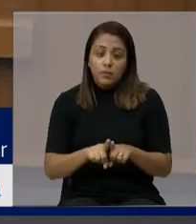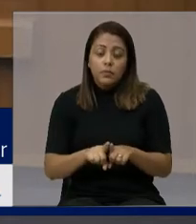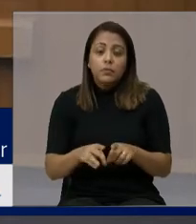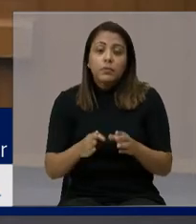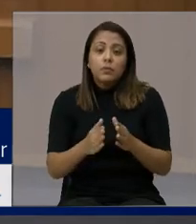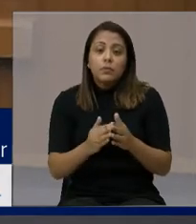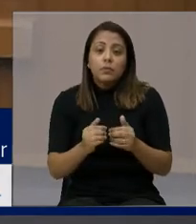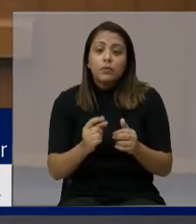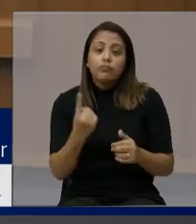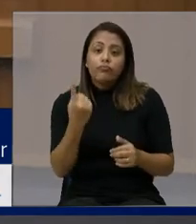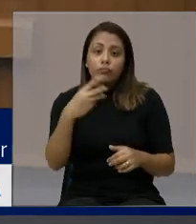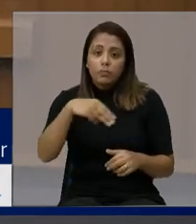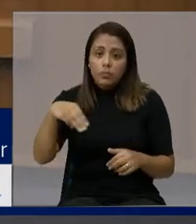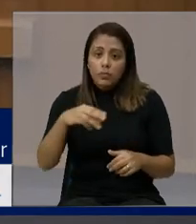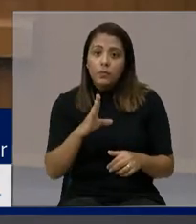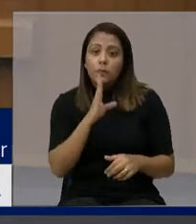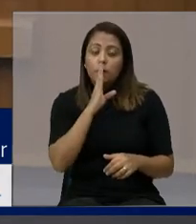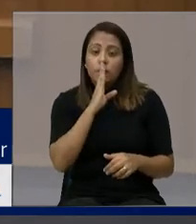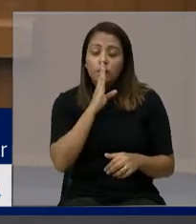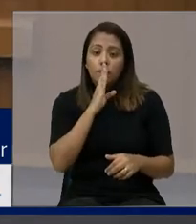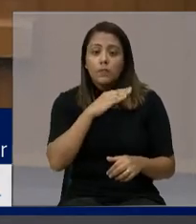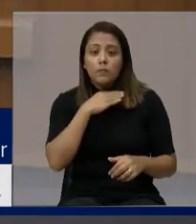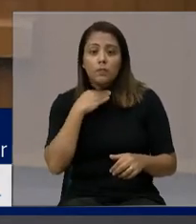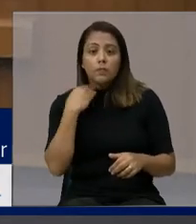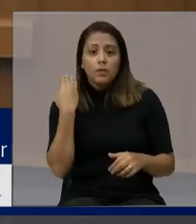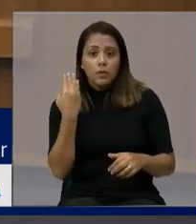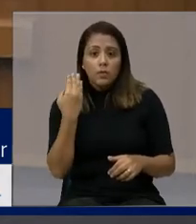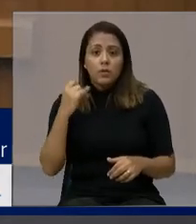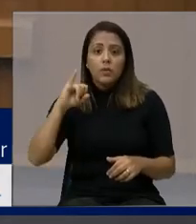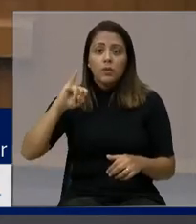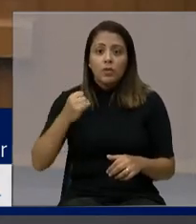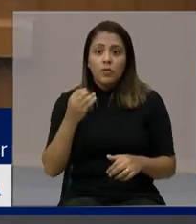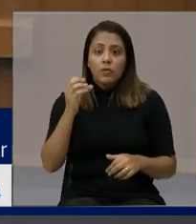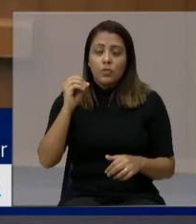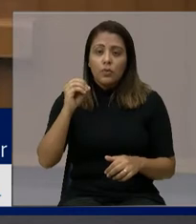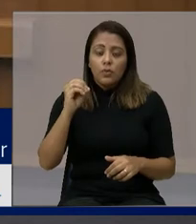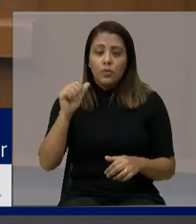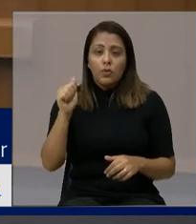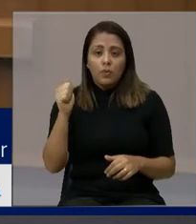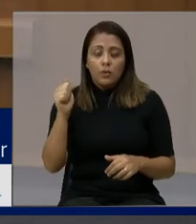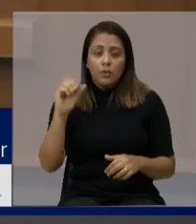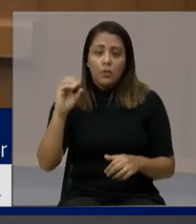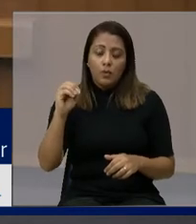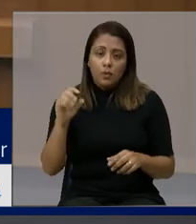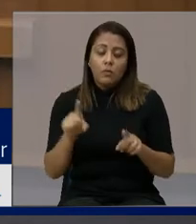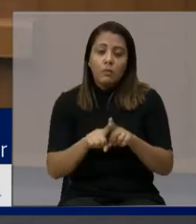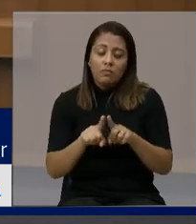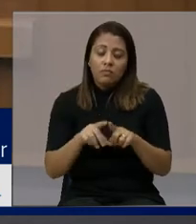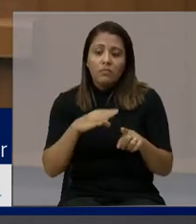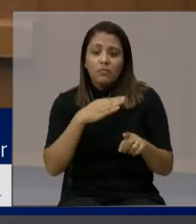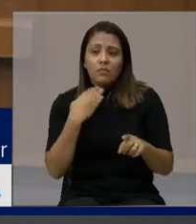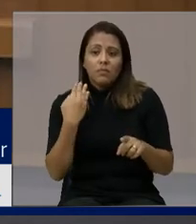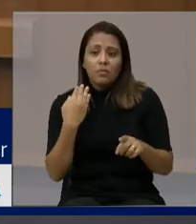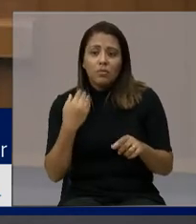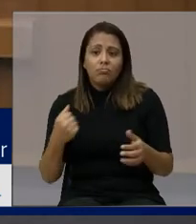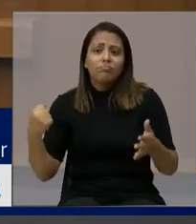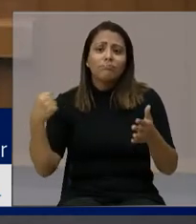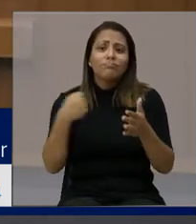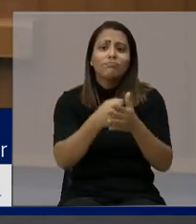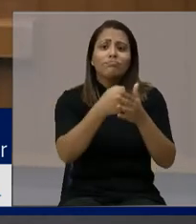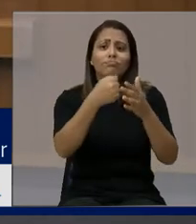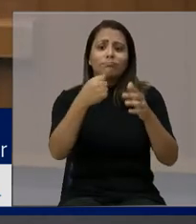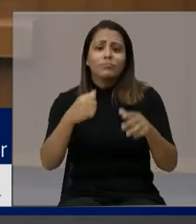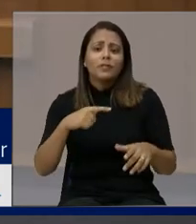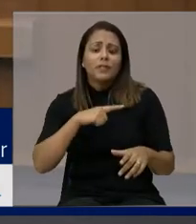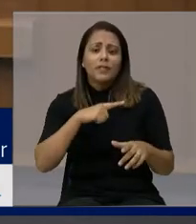jovem João Paulo da Silva Fávaro. Ele faleceu num acidente que teve na